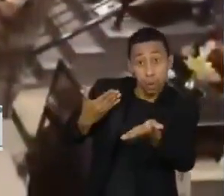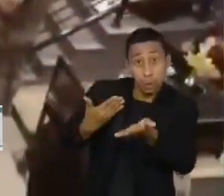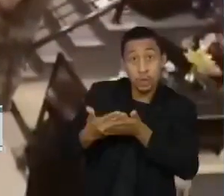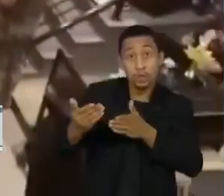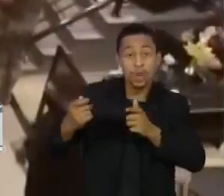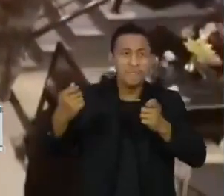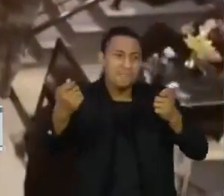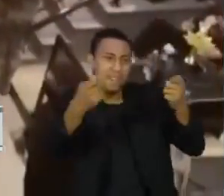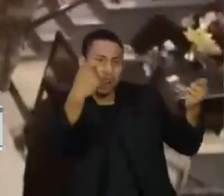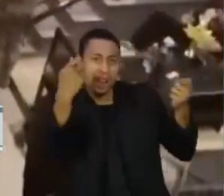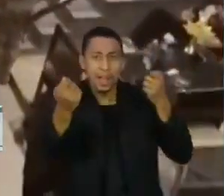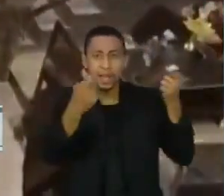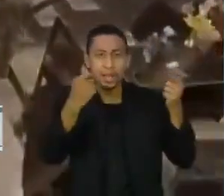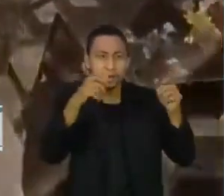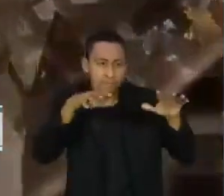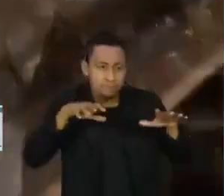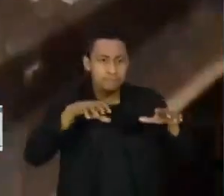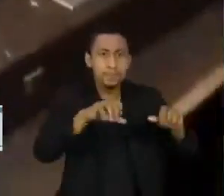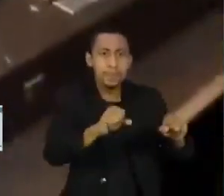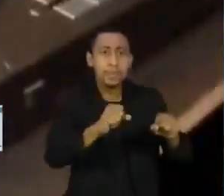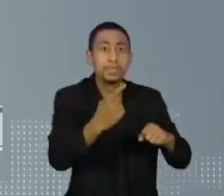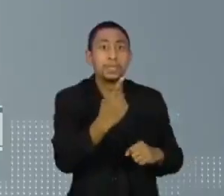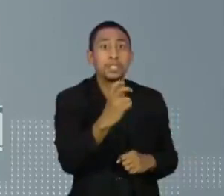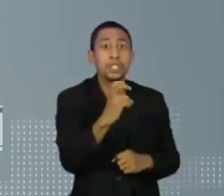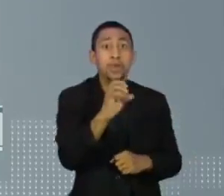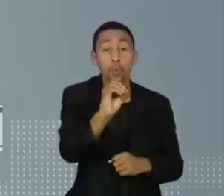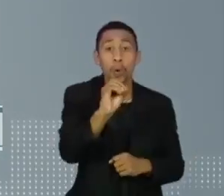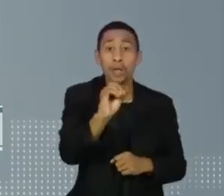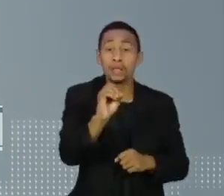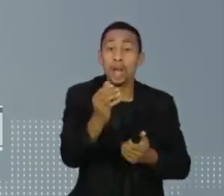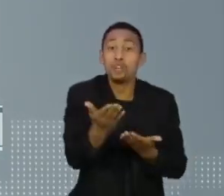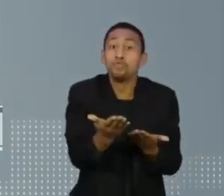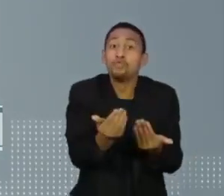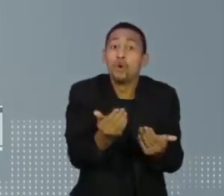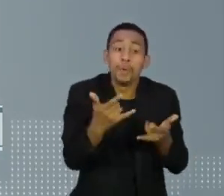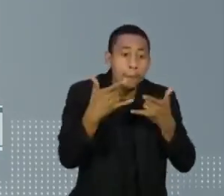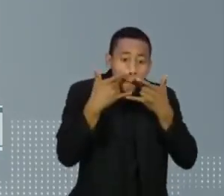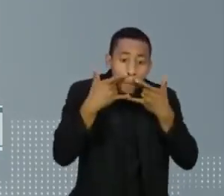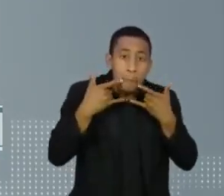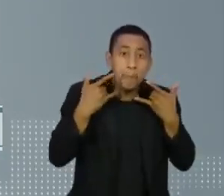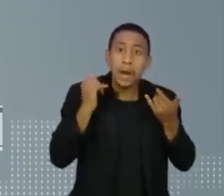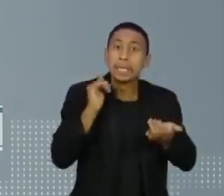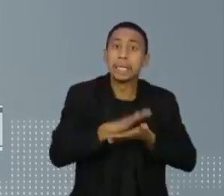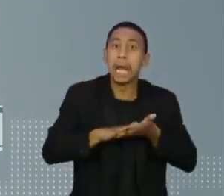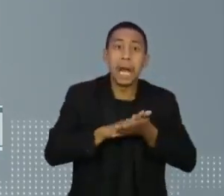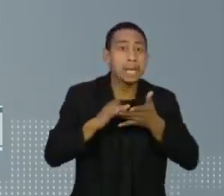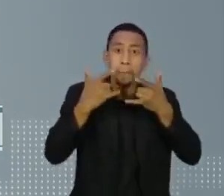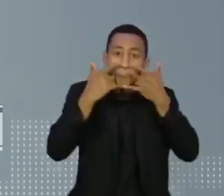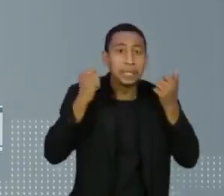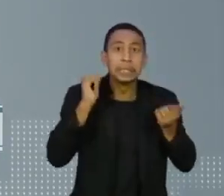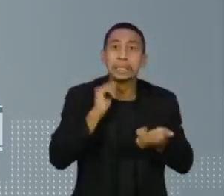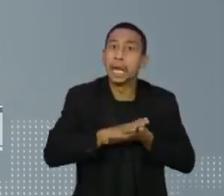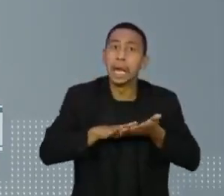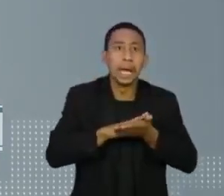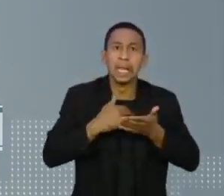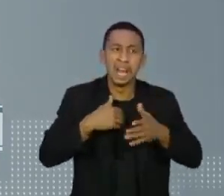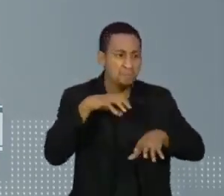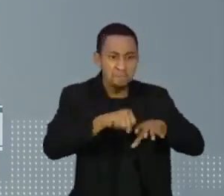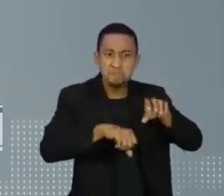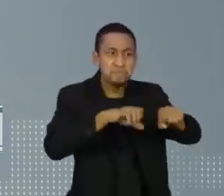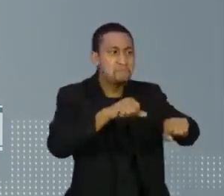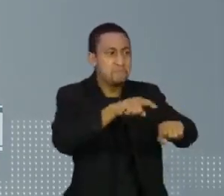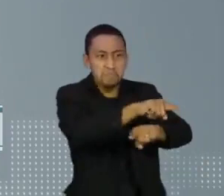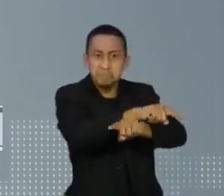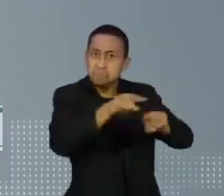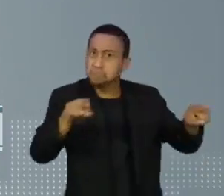de 150 jovens, a maioria sem máscaras. Depois de assinarem um termo circunstanciado, todos os presentes devem responder